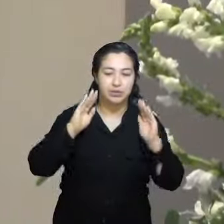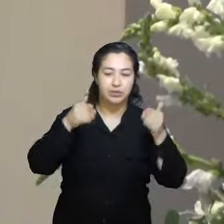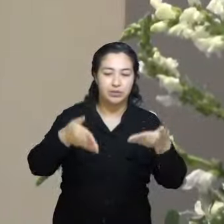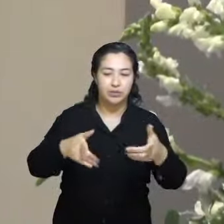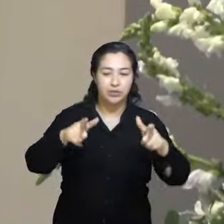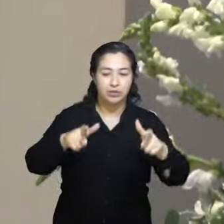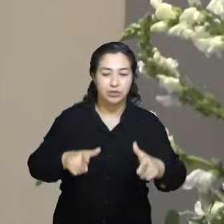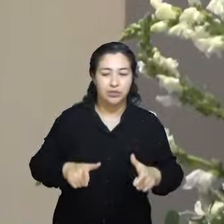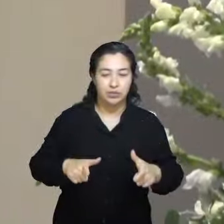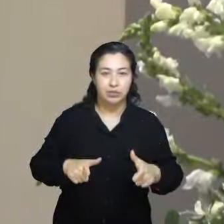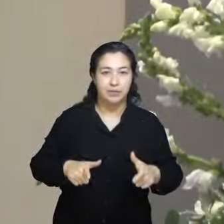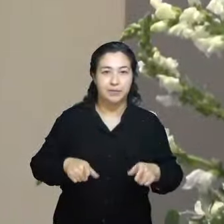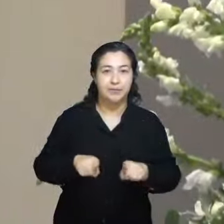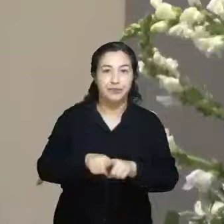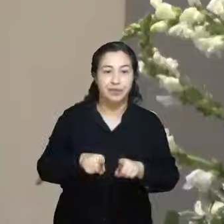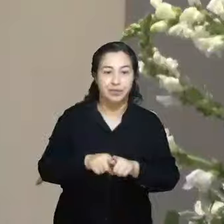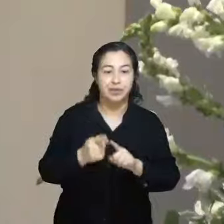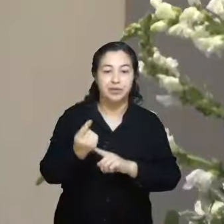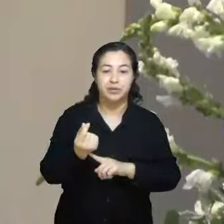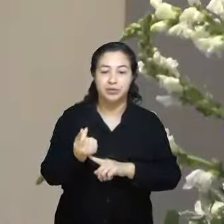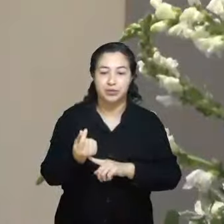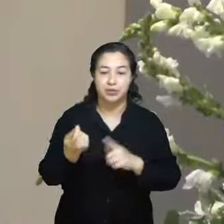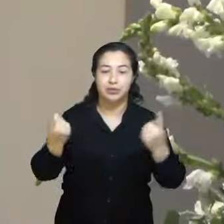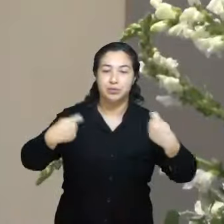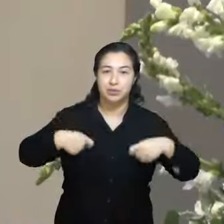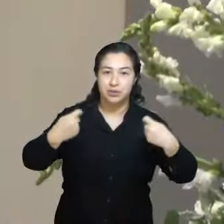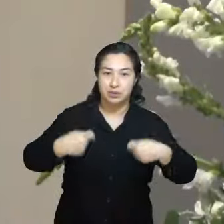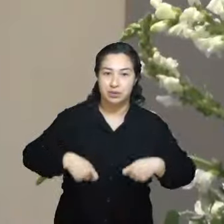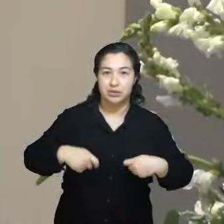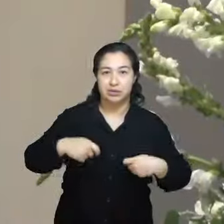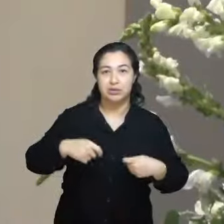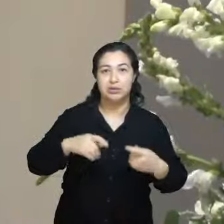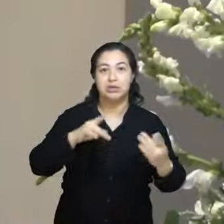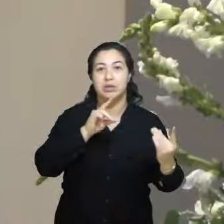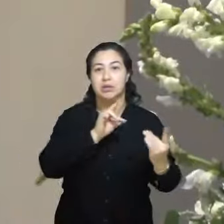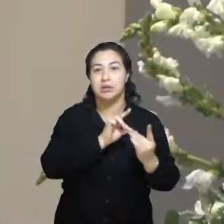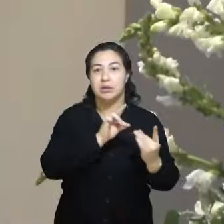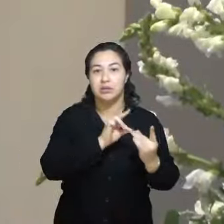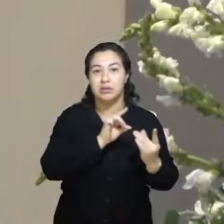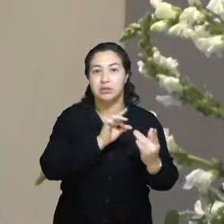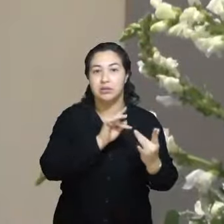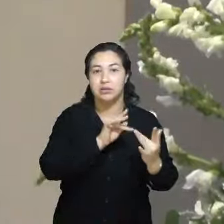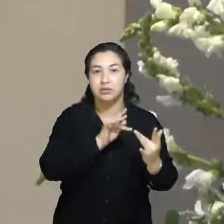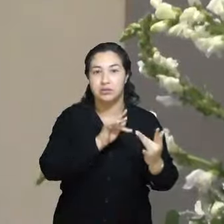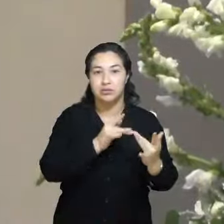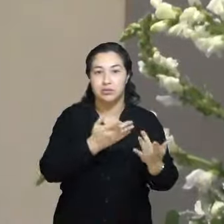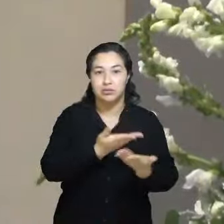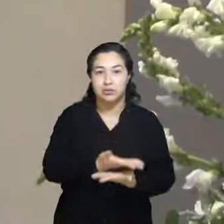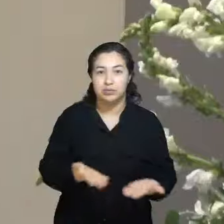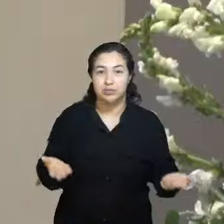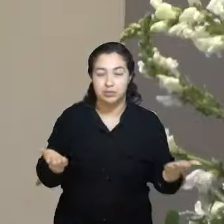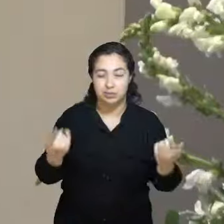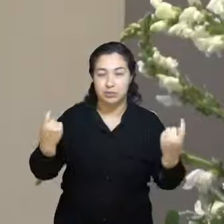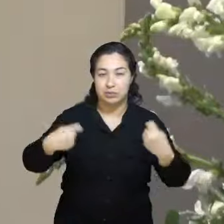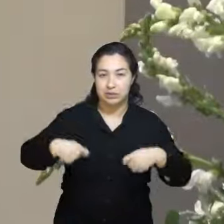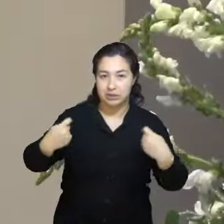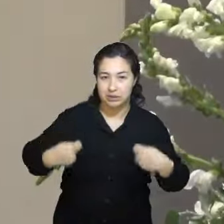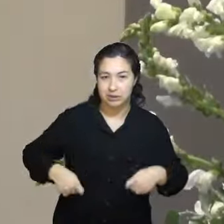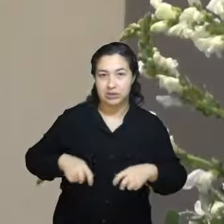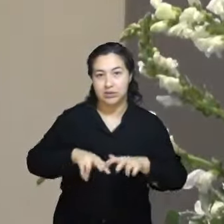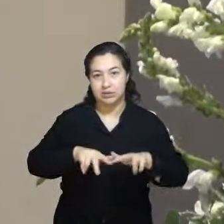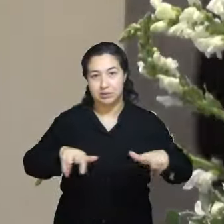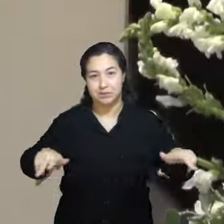quantidade de receitas necessárias para o fiel atendimento de suas respectivas necessidades e carências a